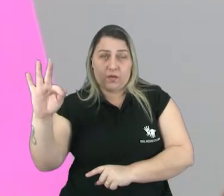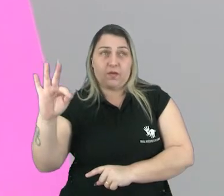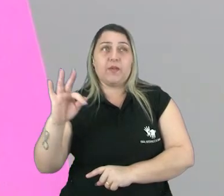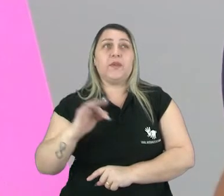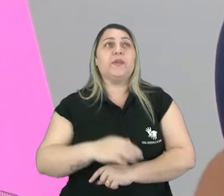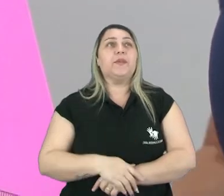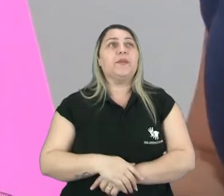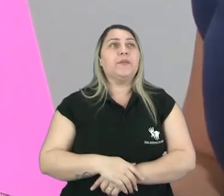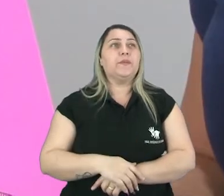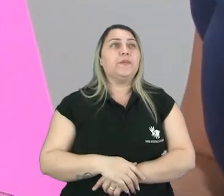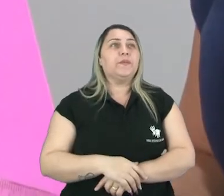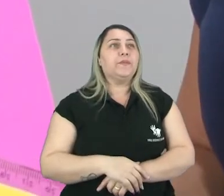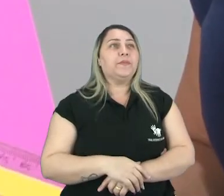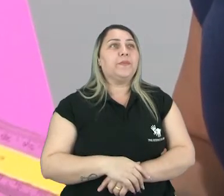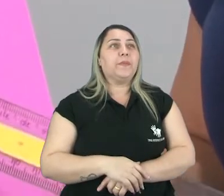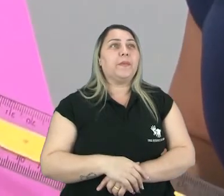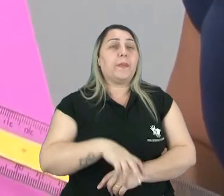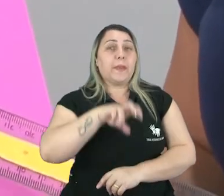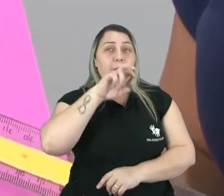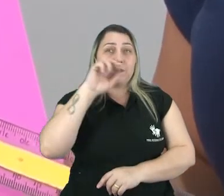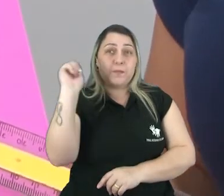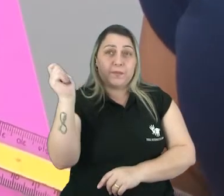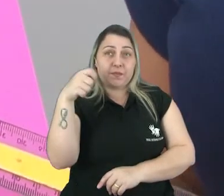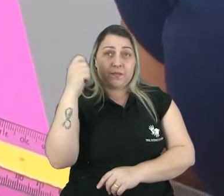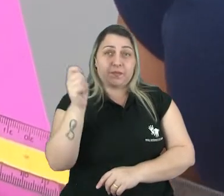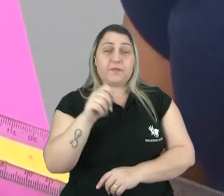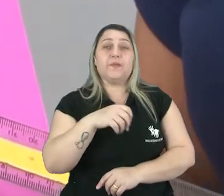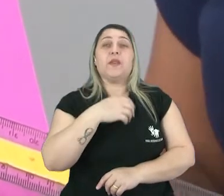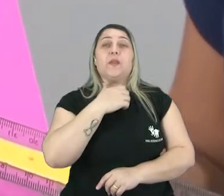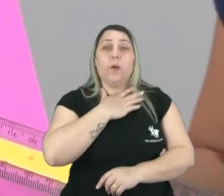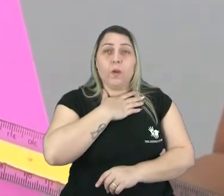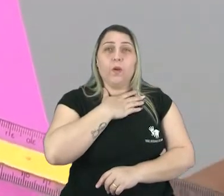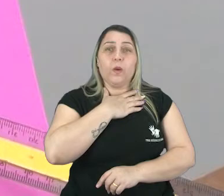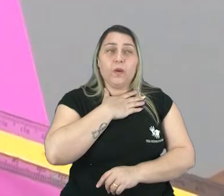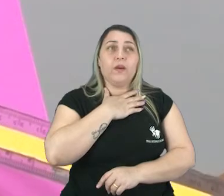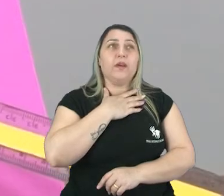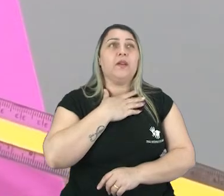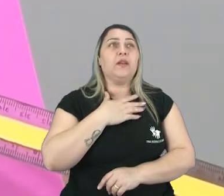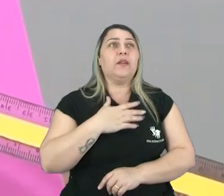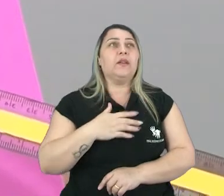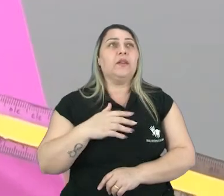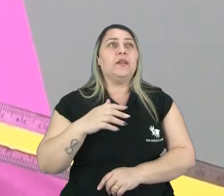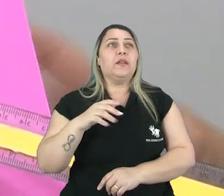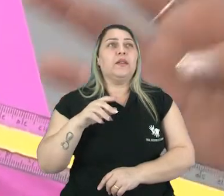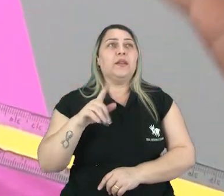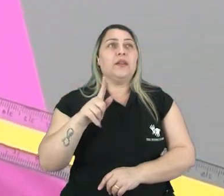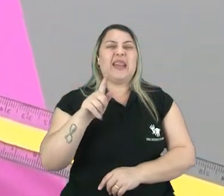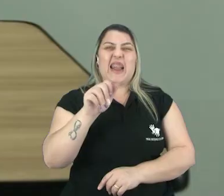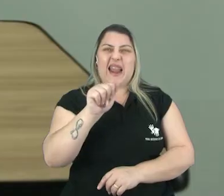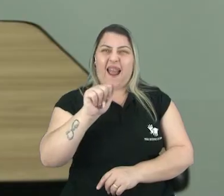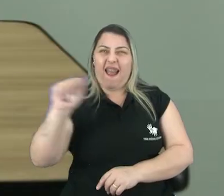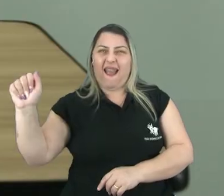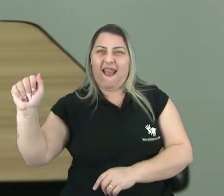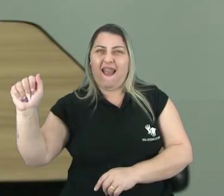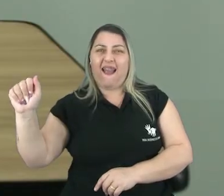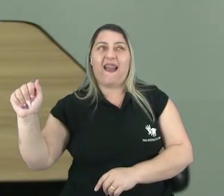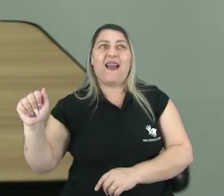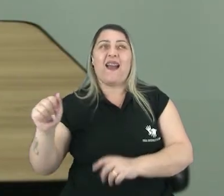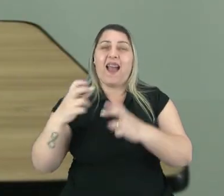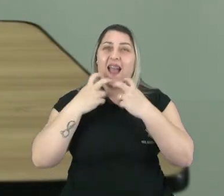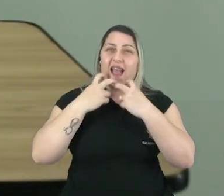Está tossindo, a personagem está tossindo. E aqui, grá, quando ele está, abre